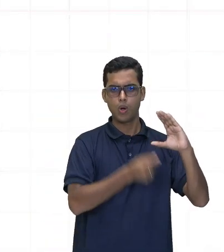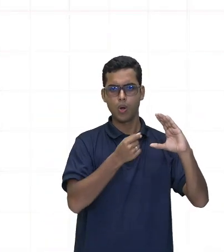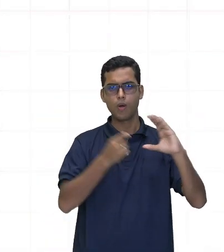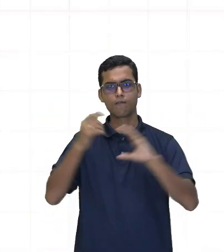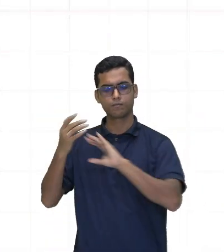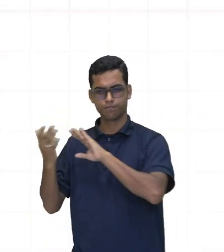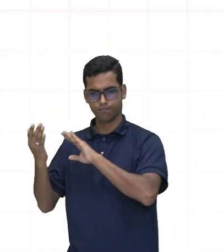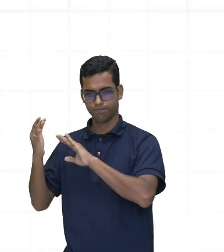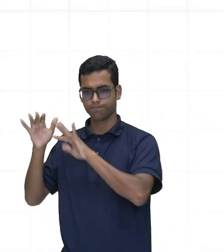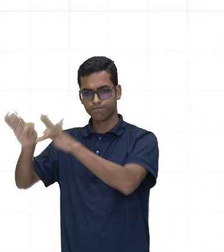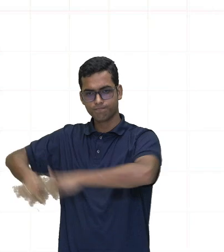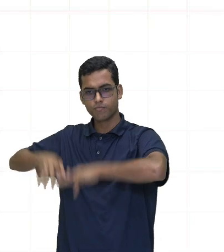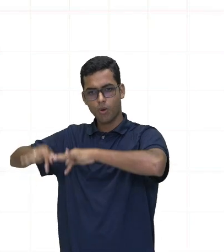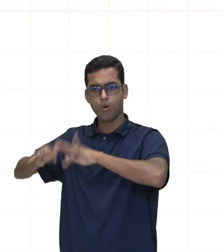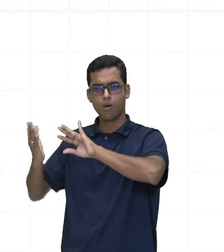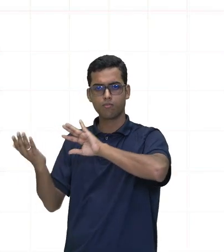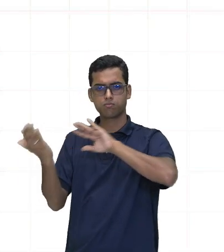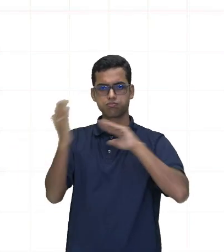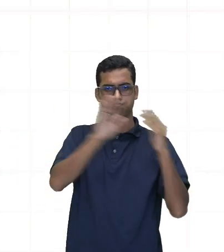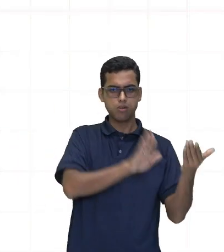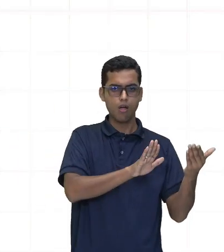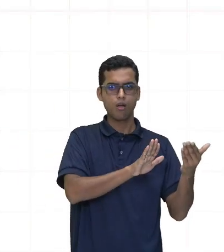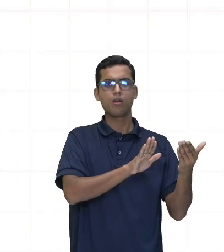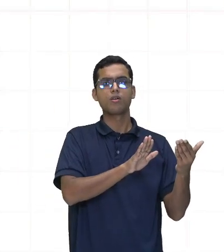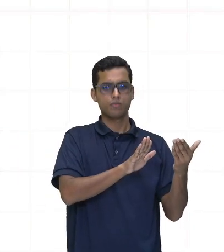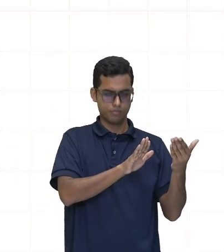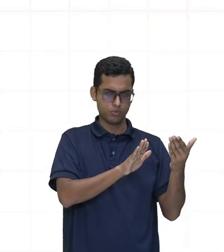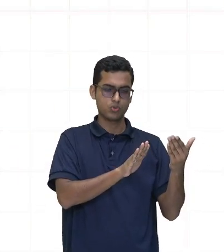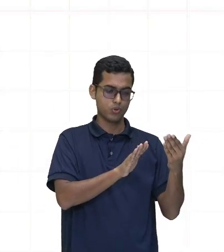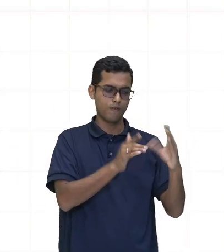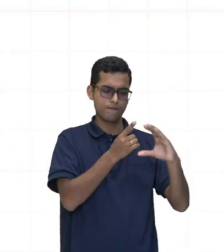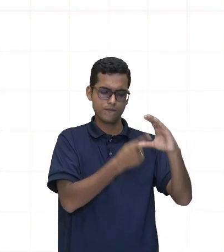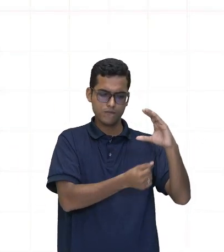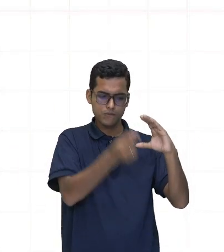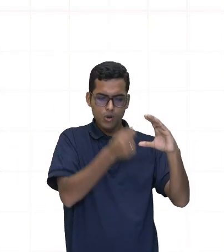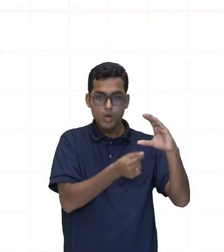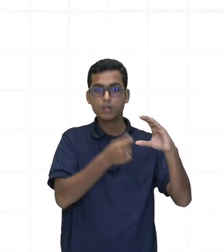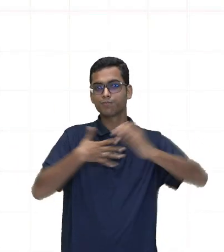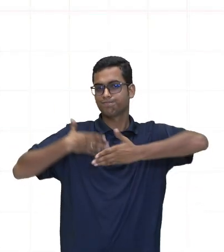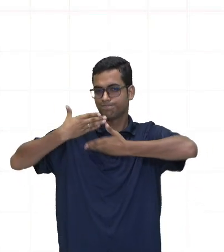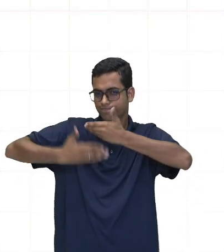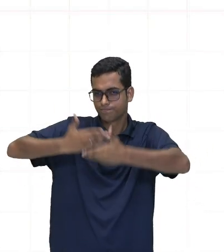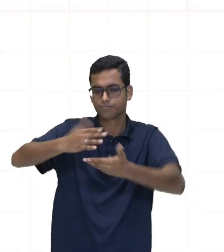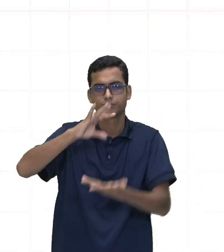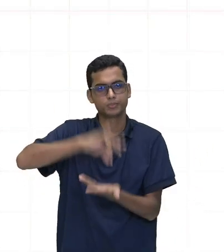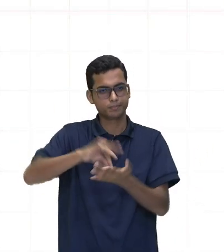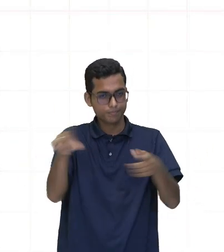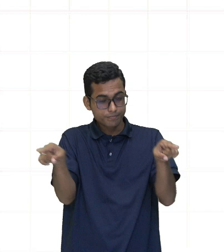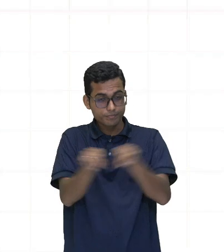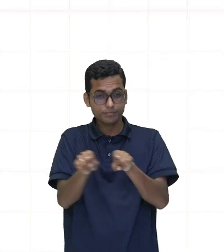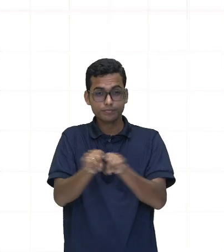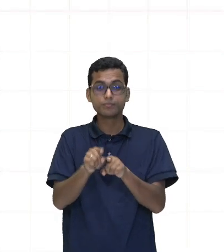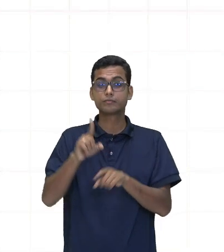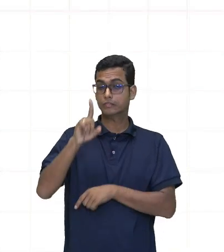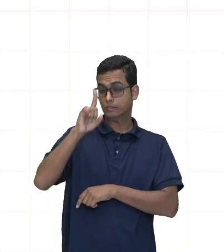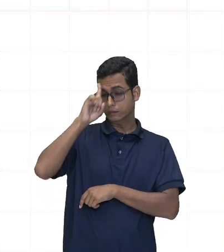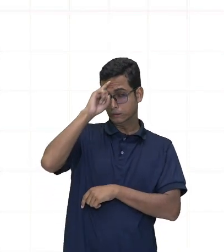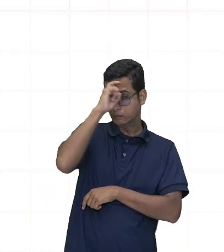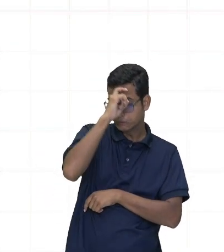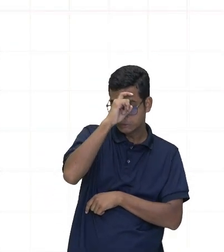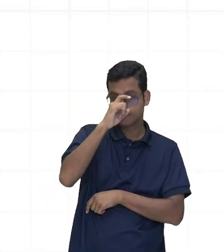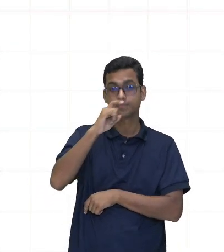aliás, na França pré-revolucionária? Vocês lembram no início da aula que nós mencionamos a estrutura da